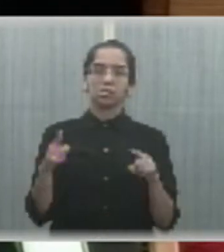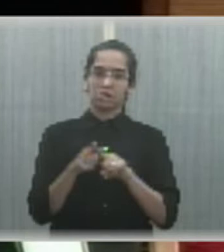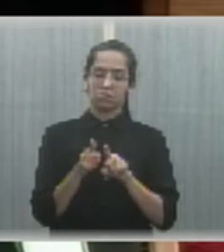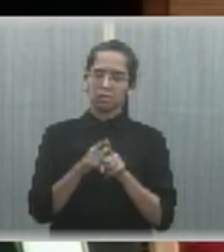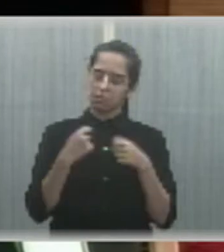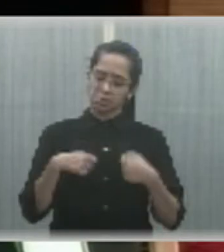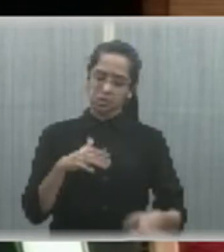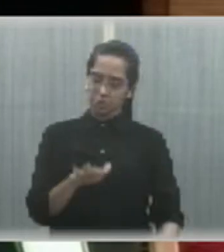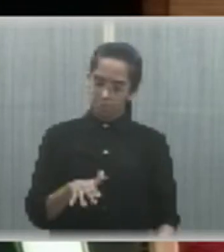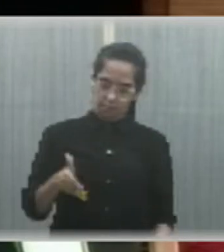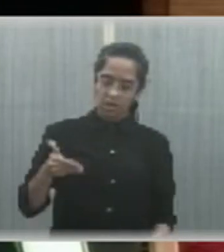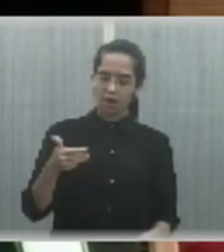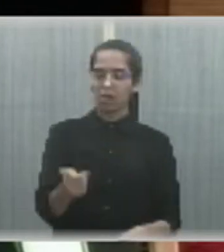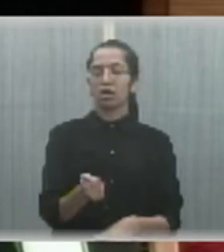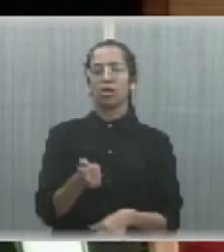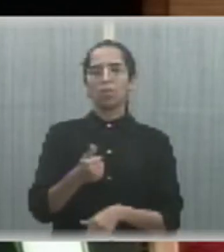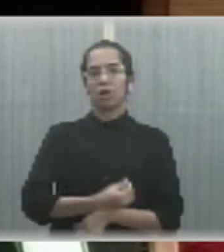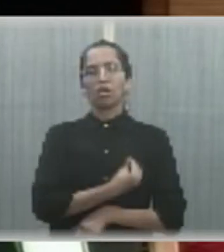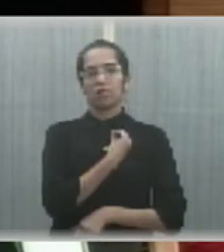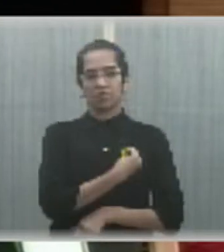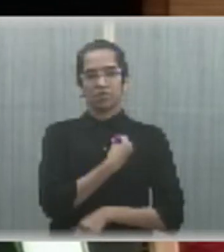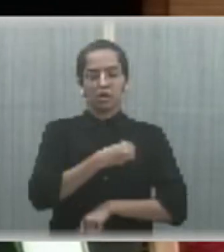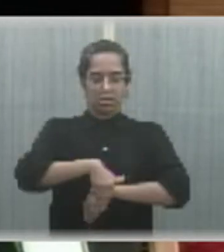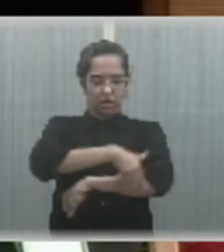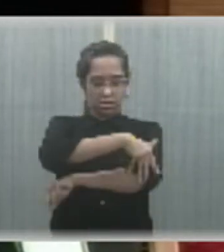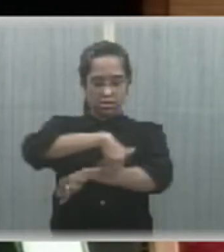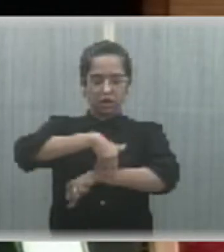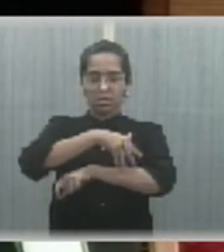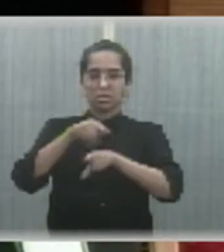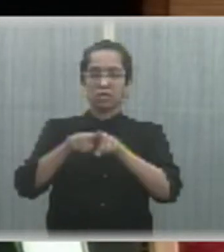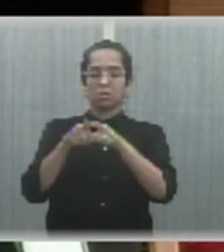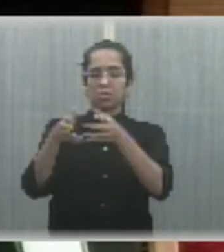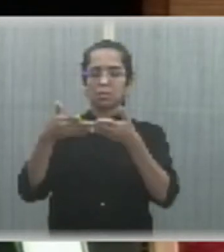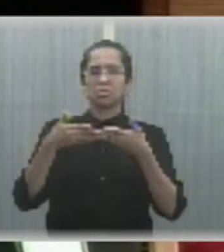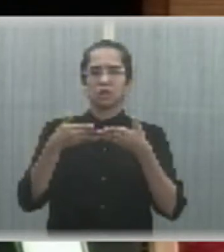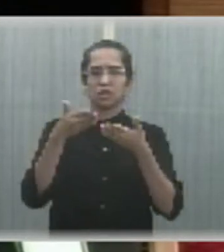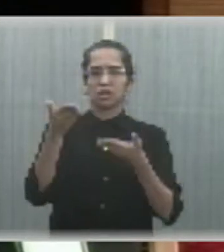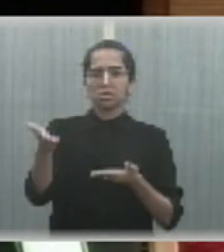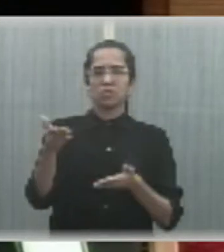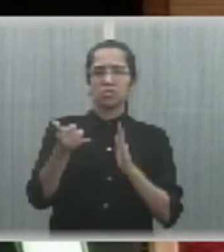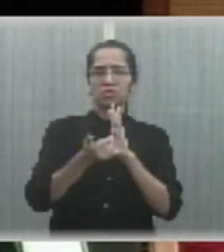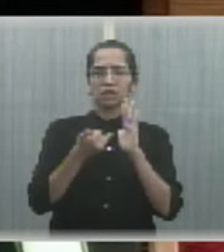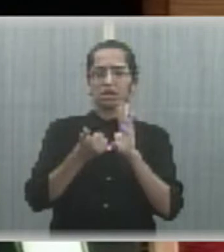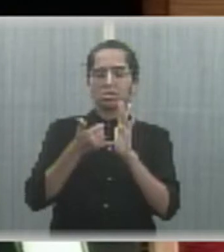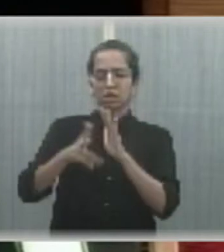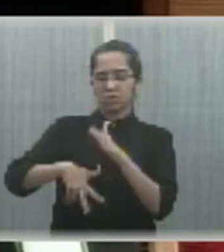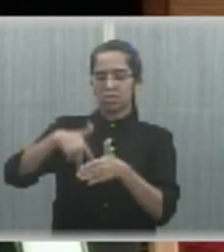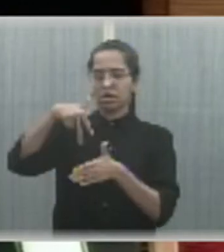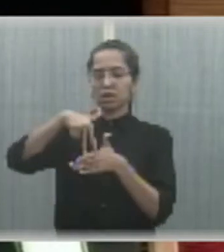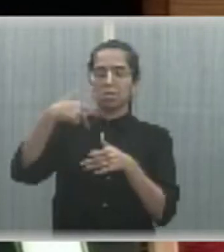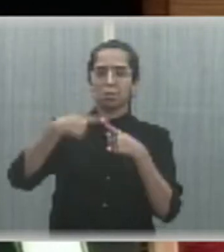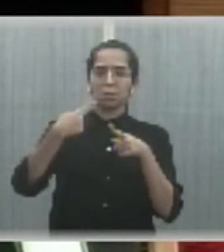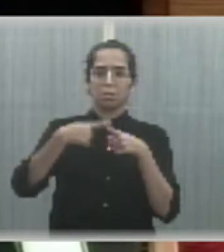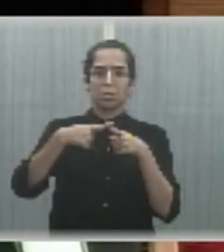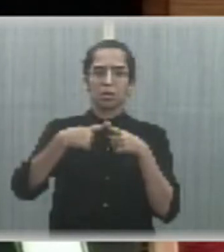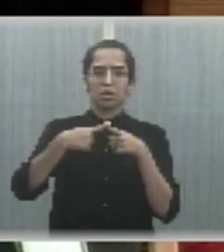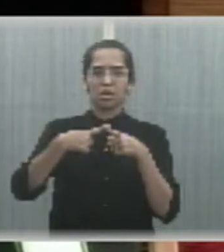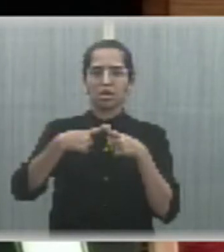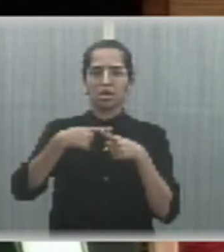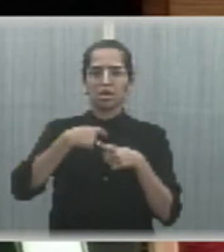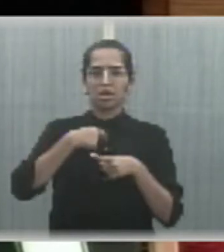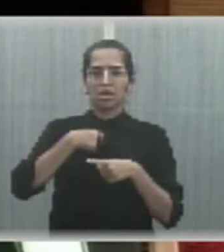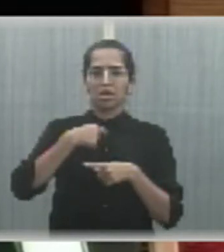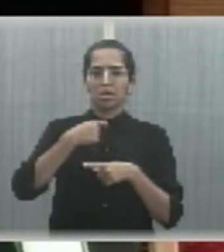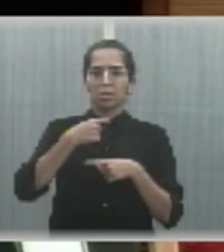as condições dessa estrada. Eu queria, senhor presidente, que o senhor me inscrevesse no grande expediente, porque não vai dar tempo de eu entrar